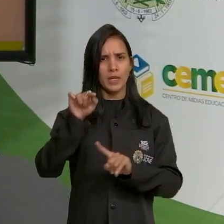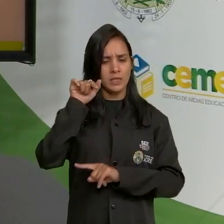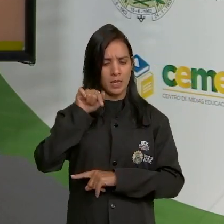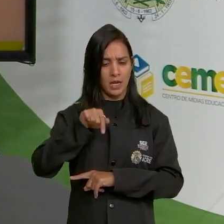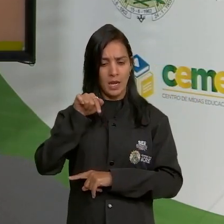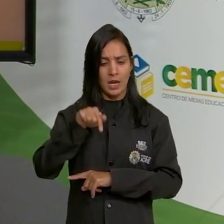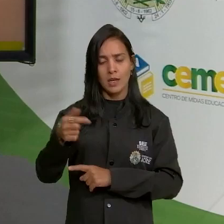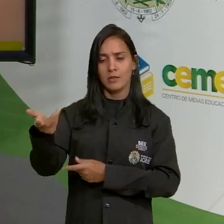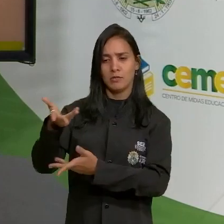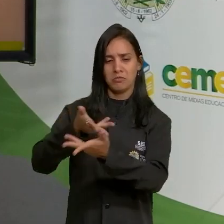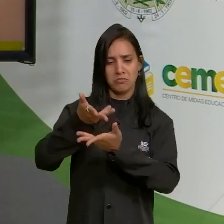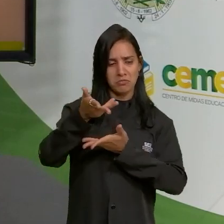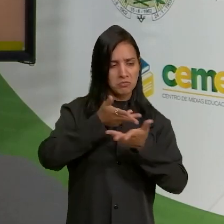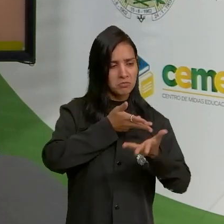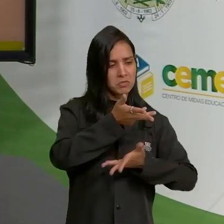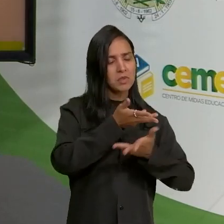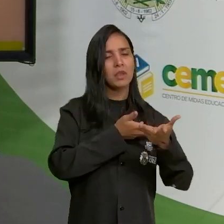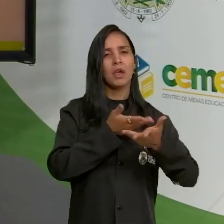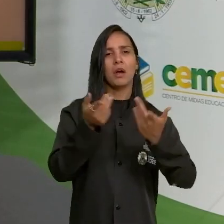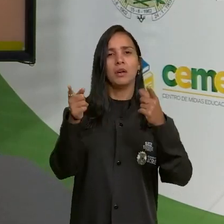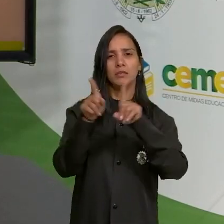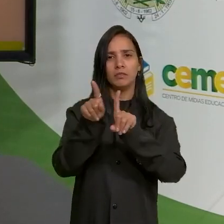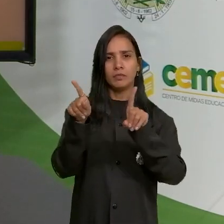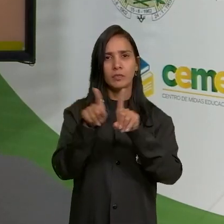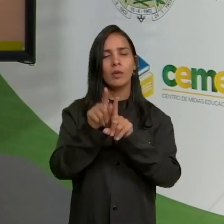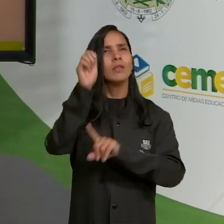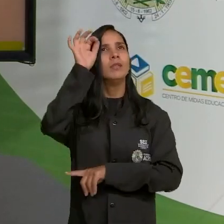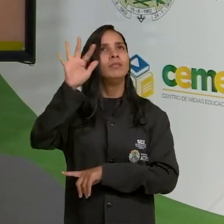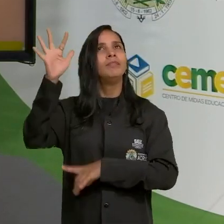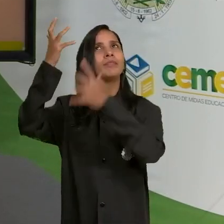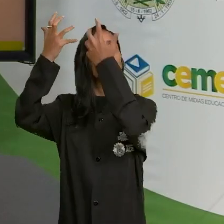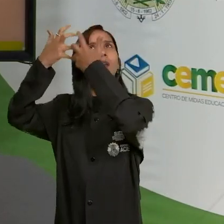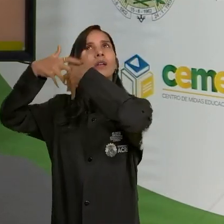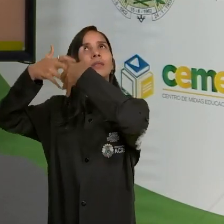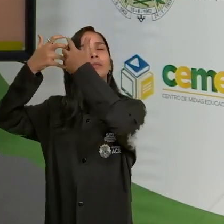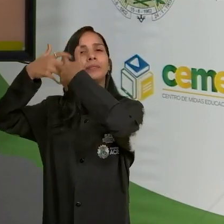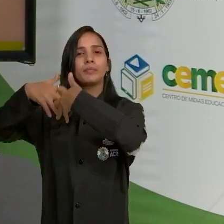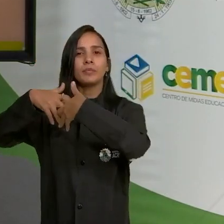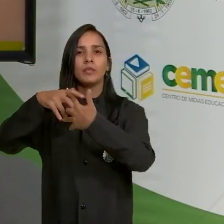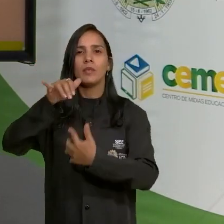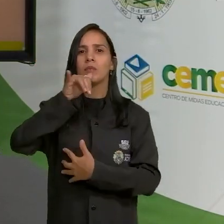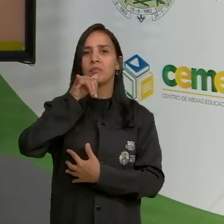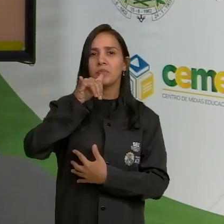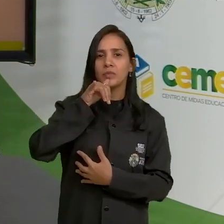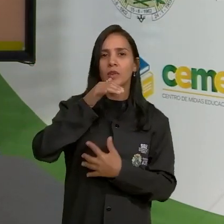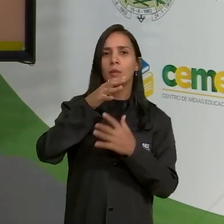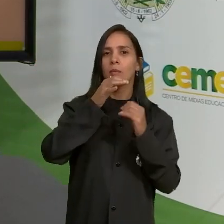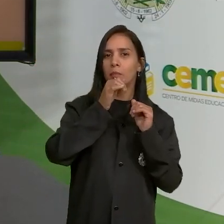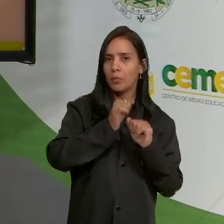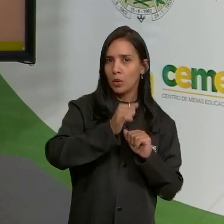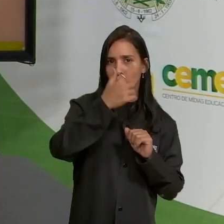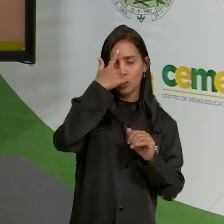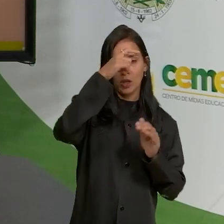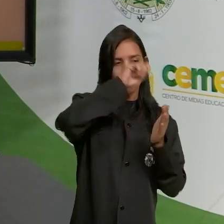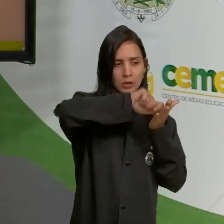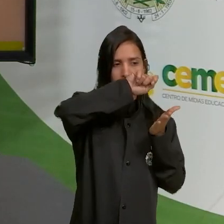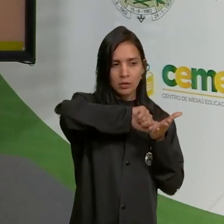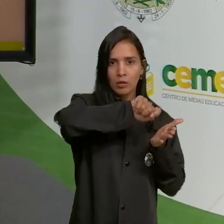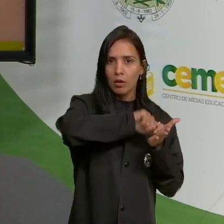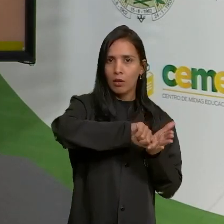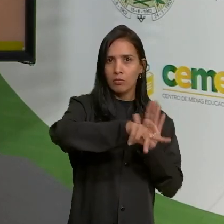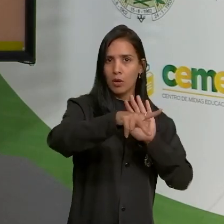discute consigo mesmo algumas reflexões, pode ser autobiográfico ou pode